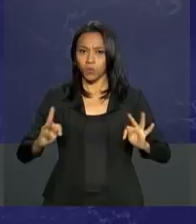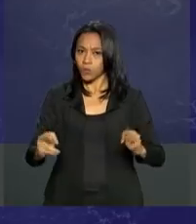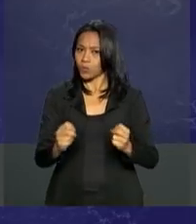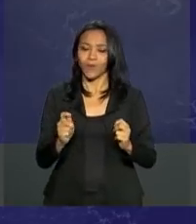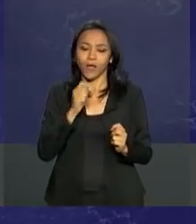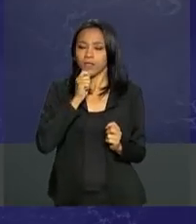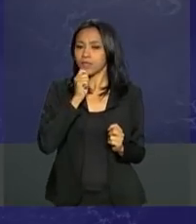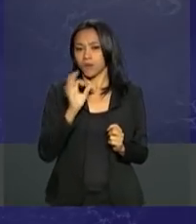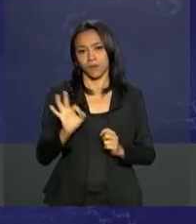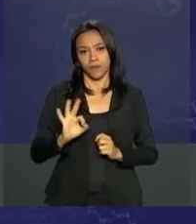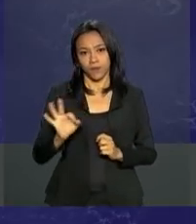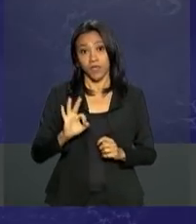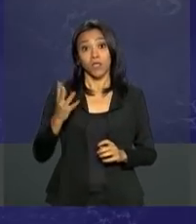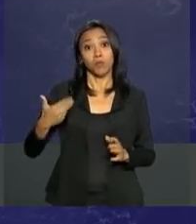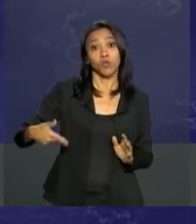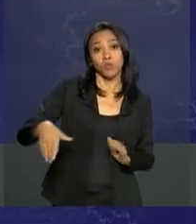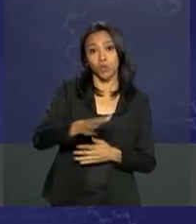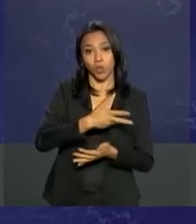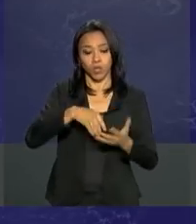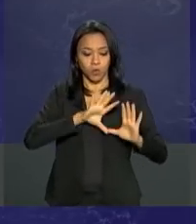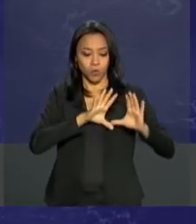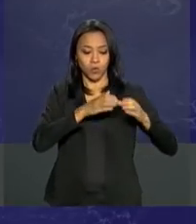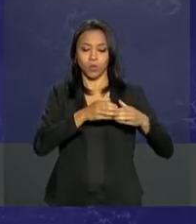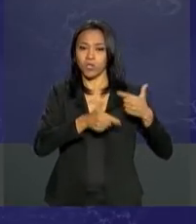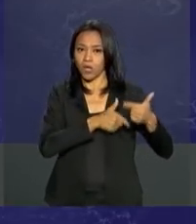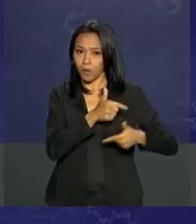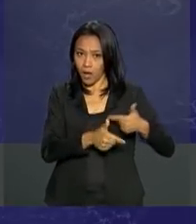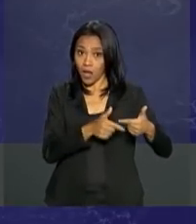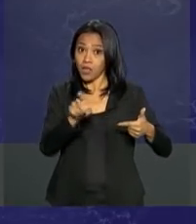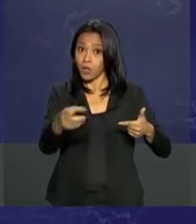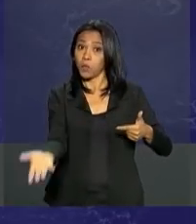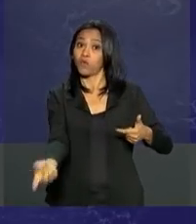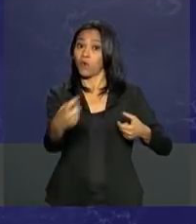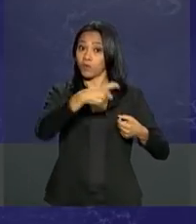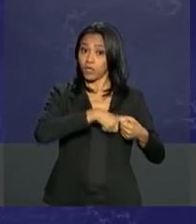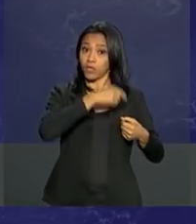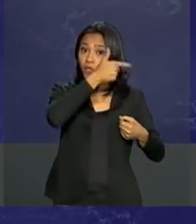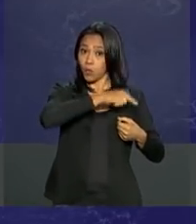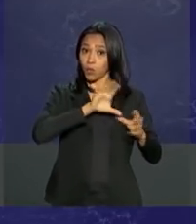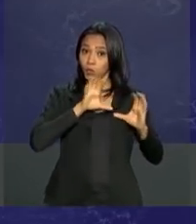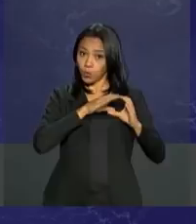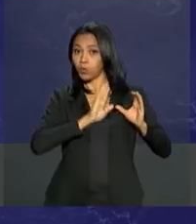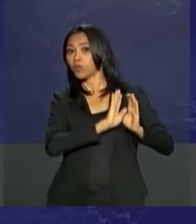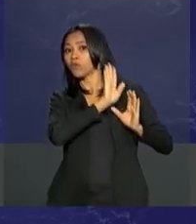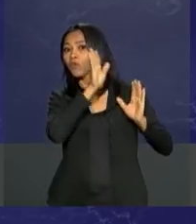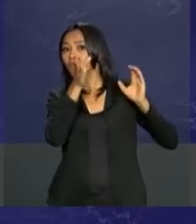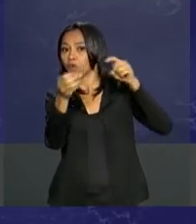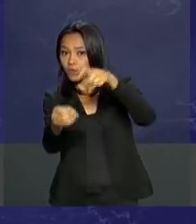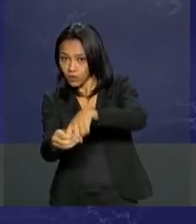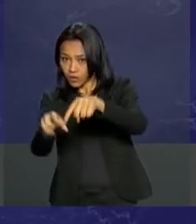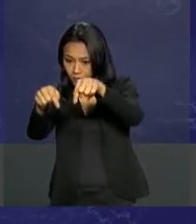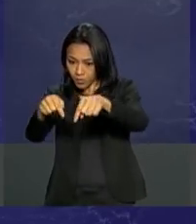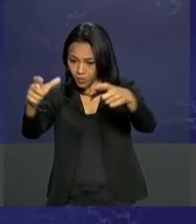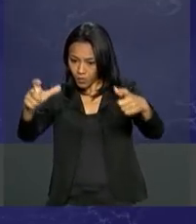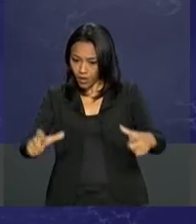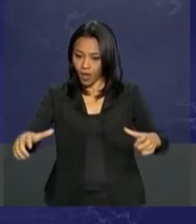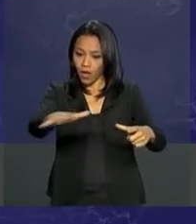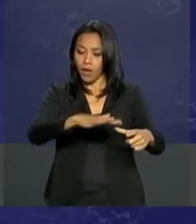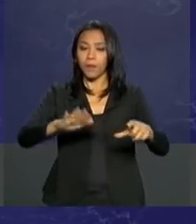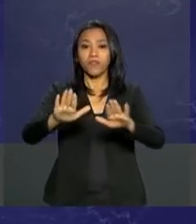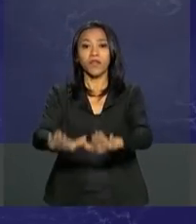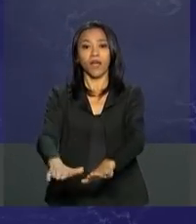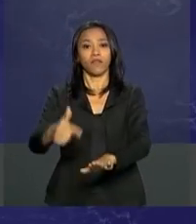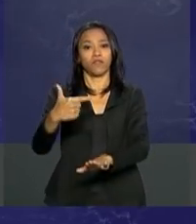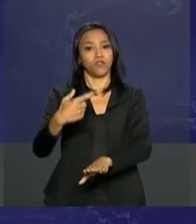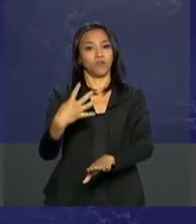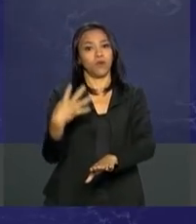trocando as equipes têm uma equipe voltando do campo e outra agora tarde subindo pra passar mais 24 horas é